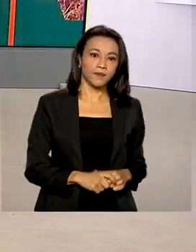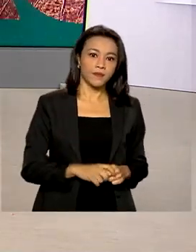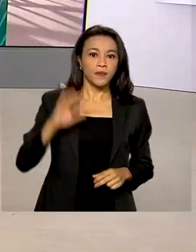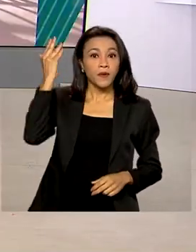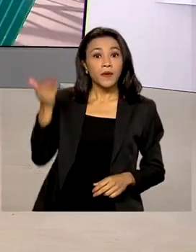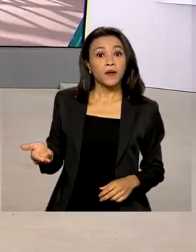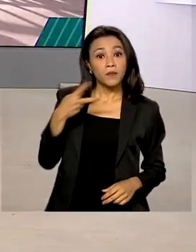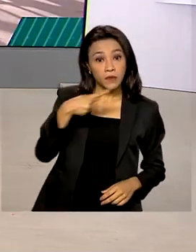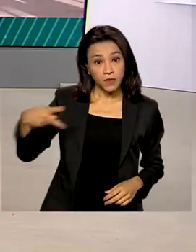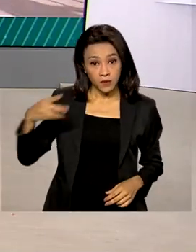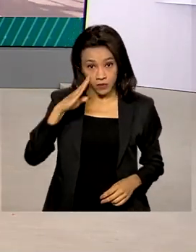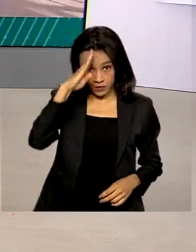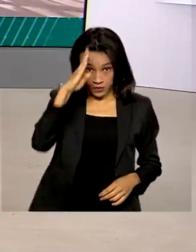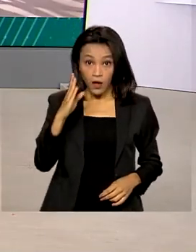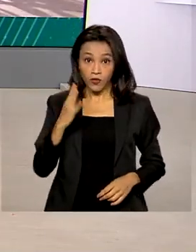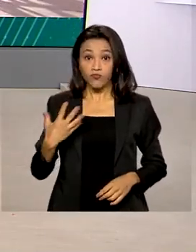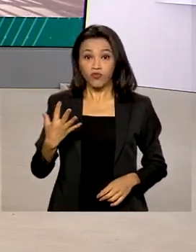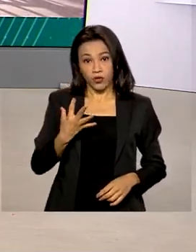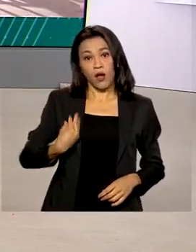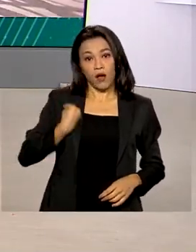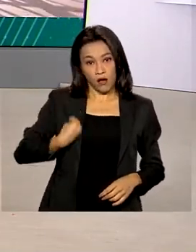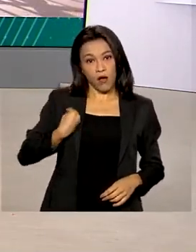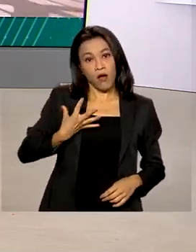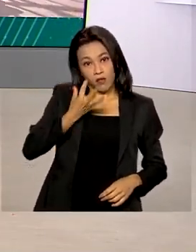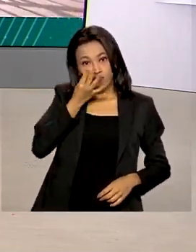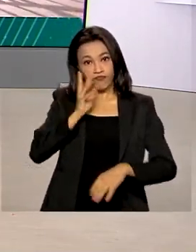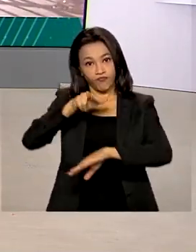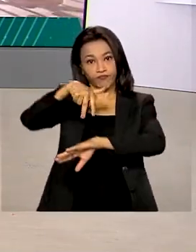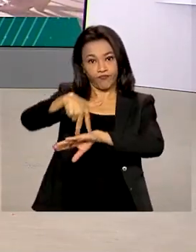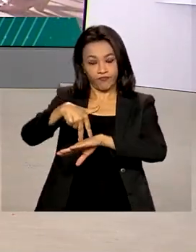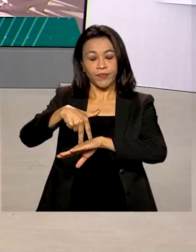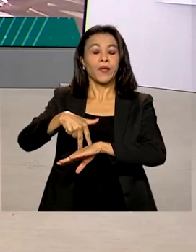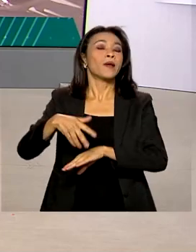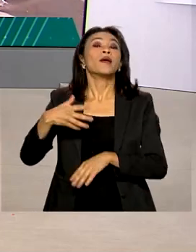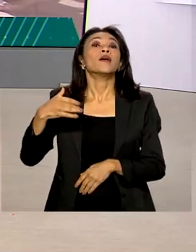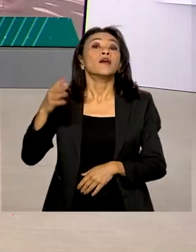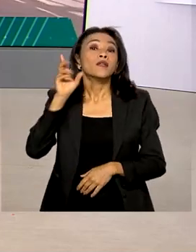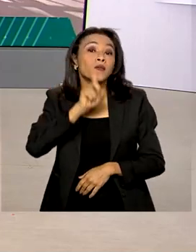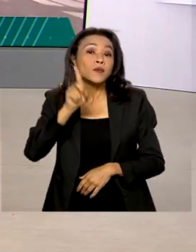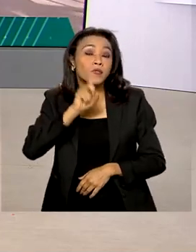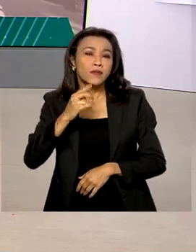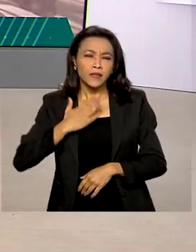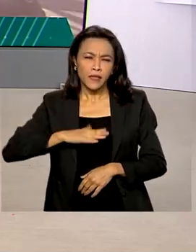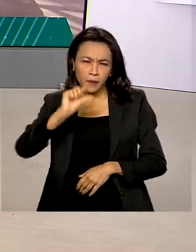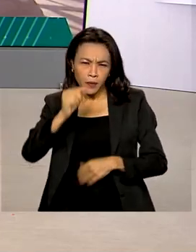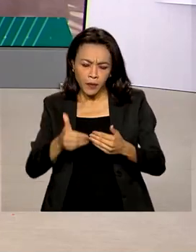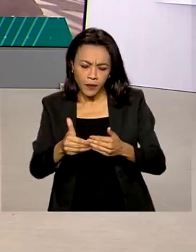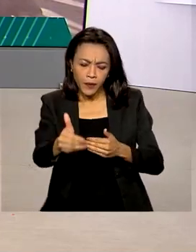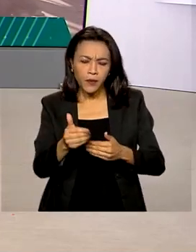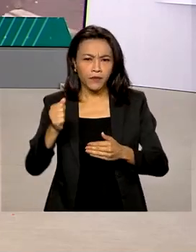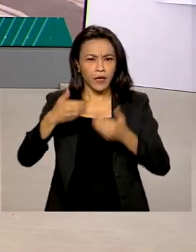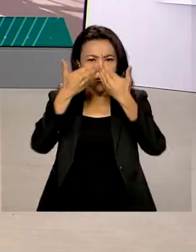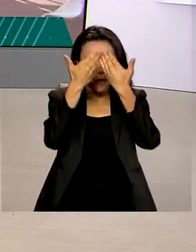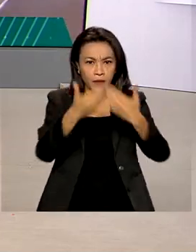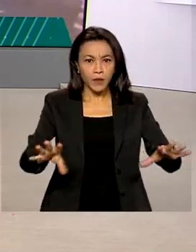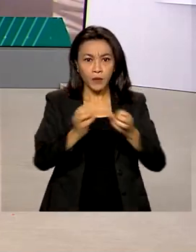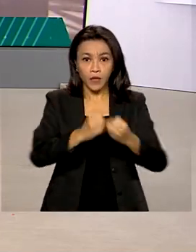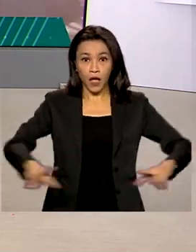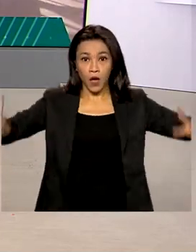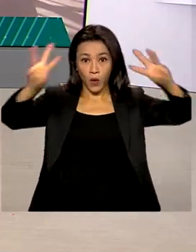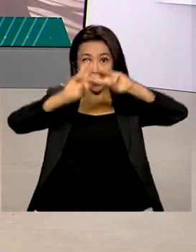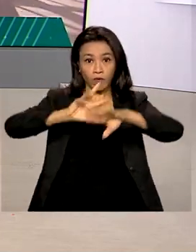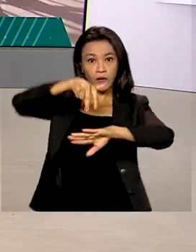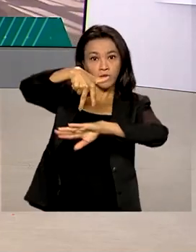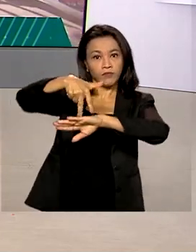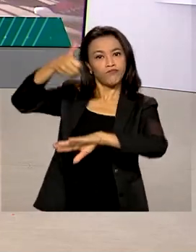O presidente Jair Bolsonaro está nos Estados Unidos, onde discursa daqui a pouco na abertura da Assembleia Geral da ONU. Vamos